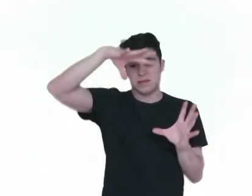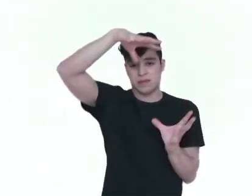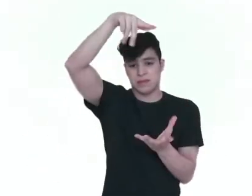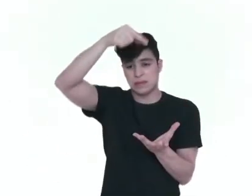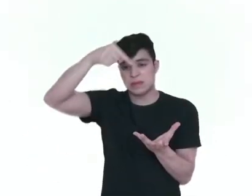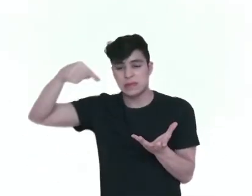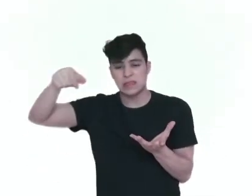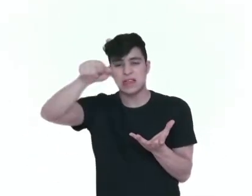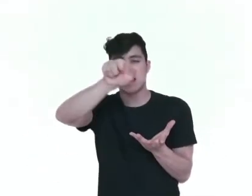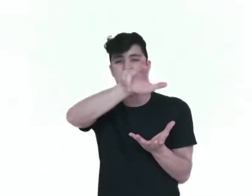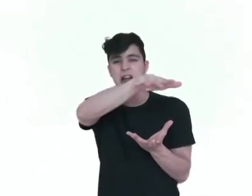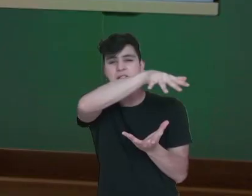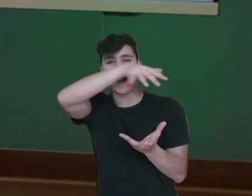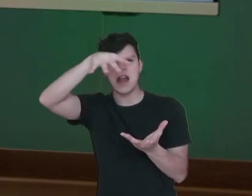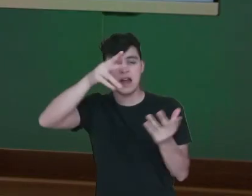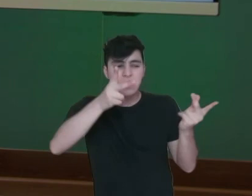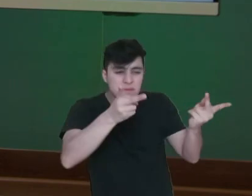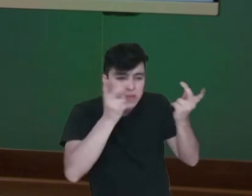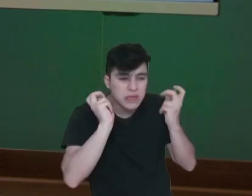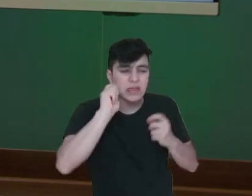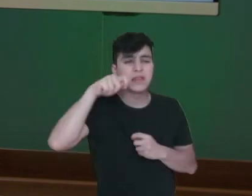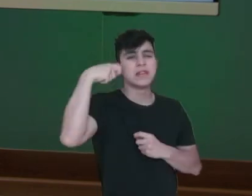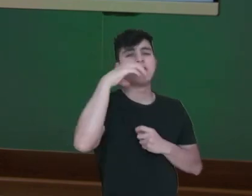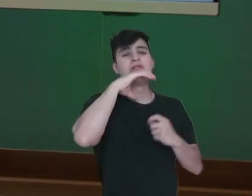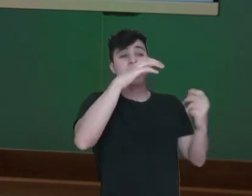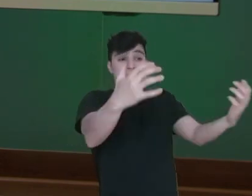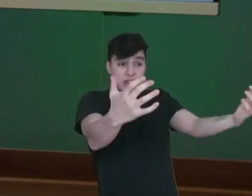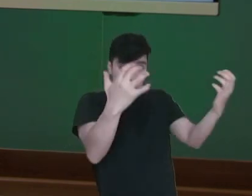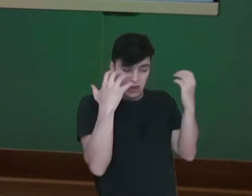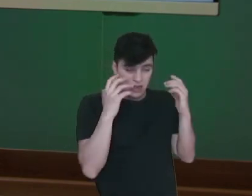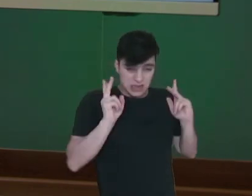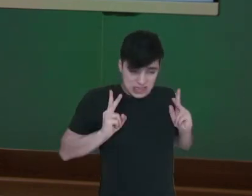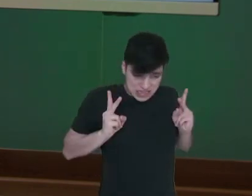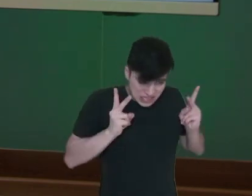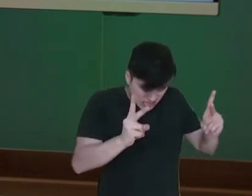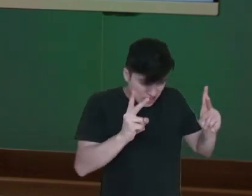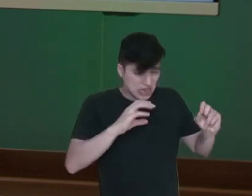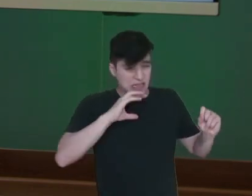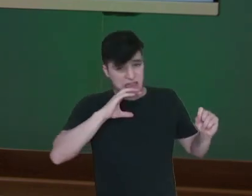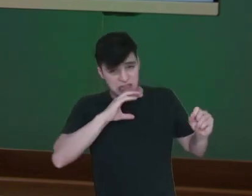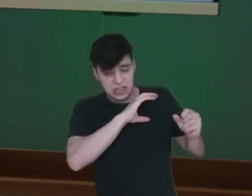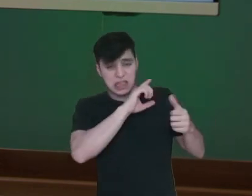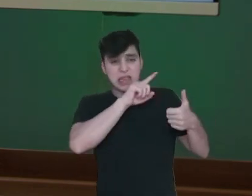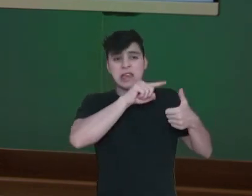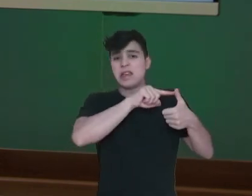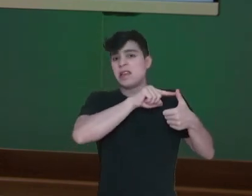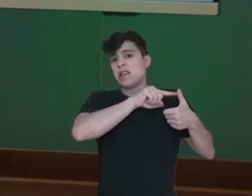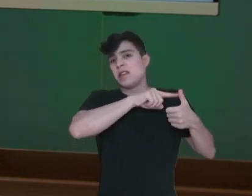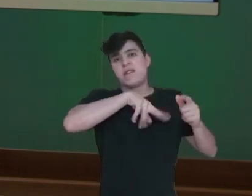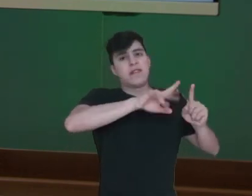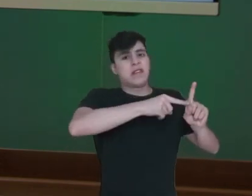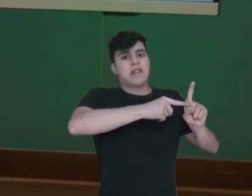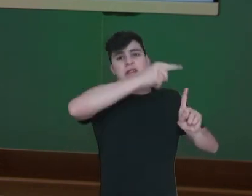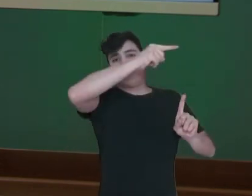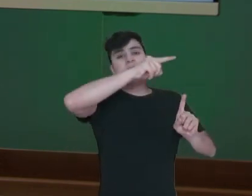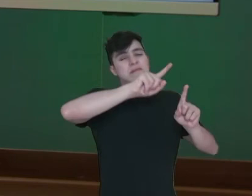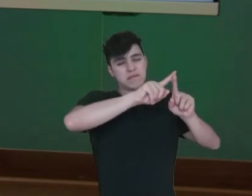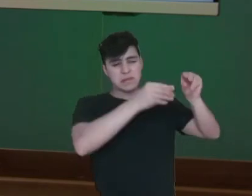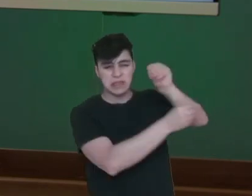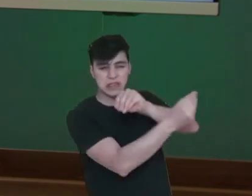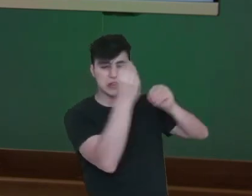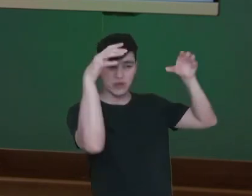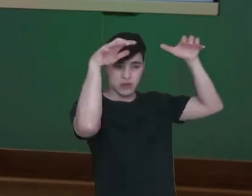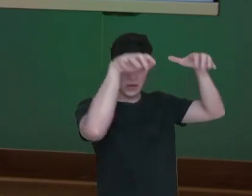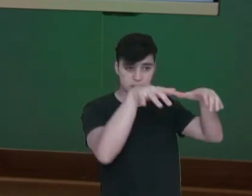gente consegue perceber quando é o verão, que vai ser sempre quente, né, de temperaturas elevadas, mas também chuvoso.